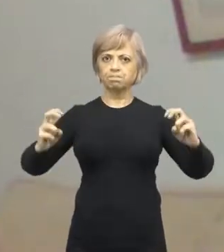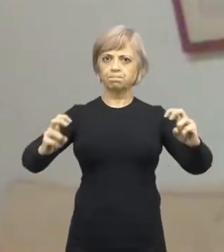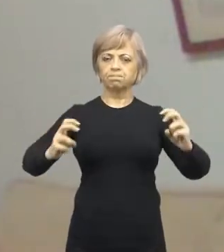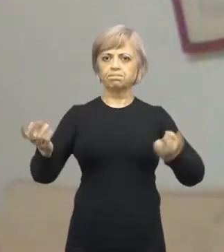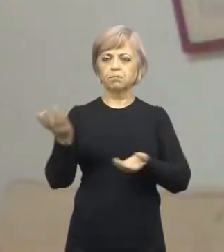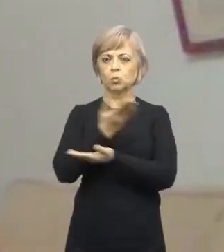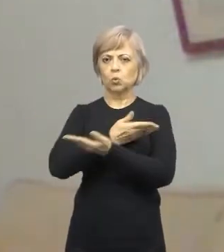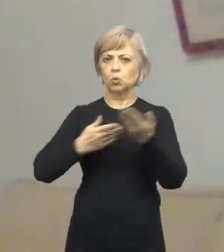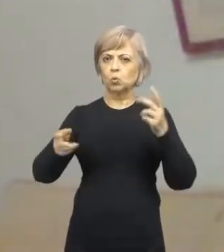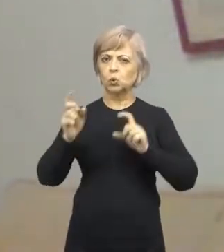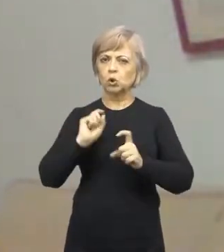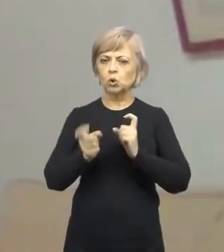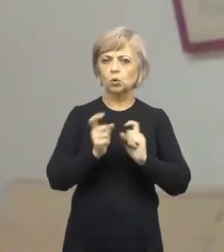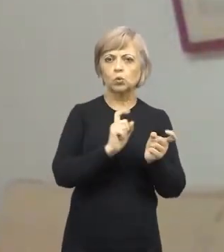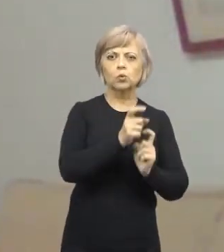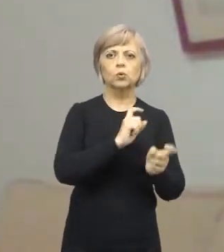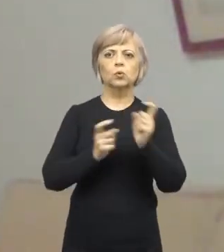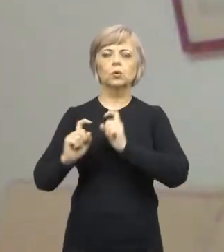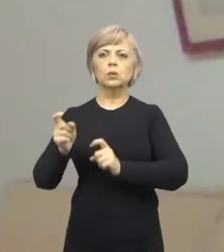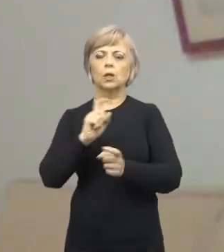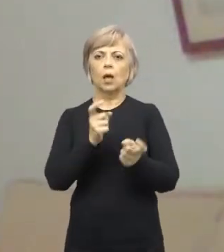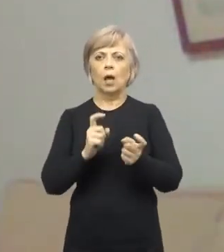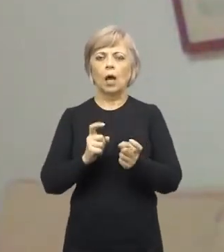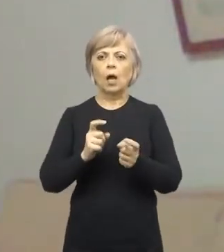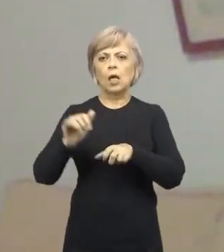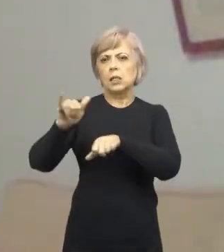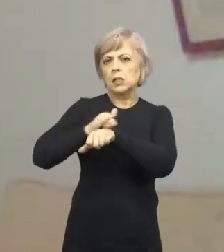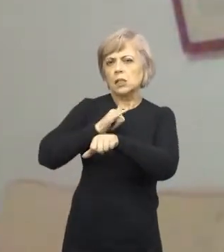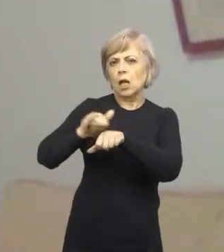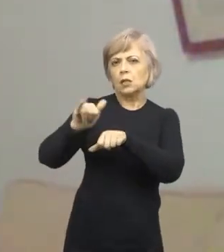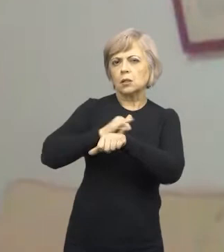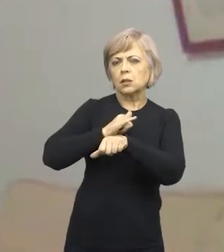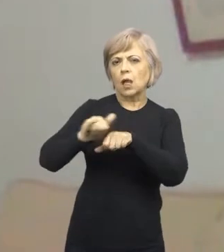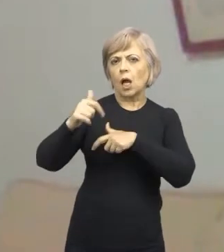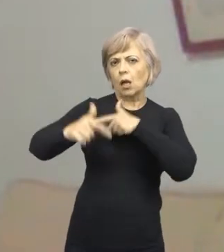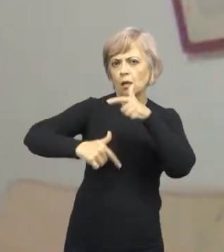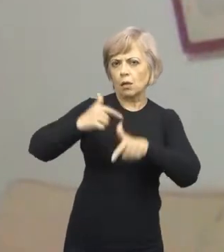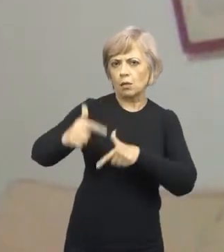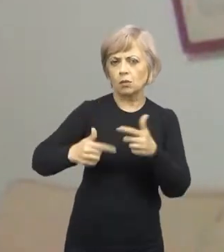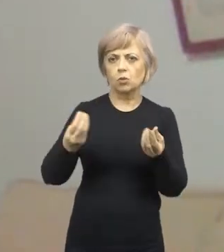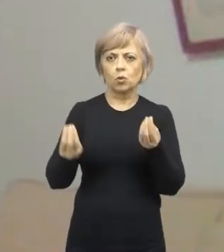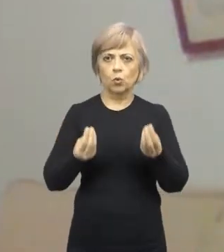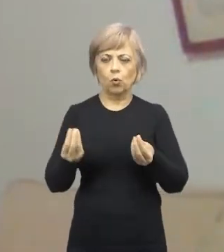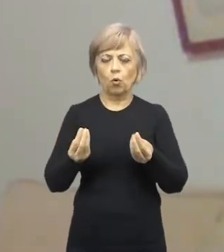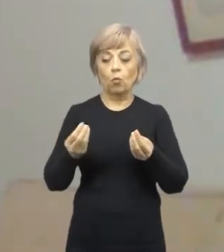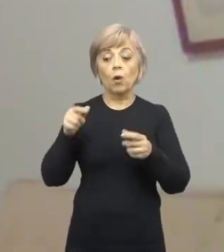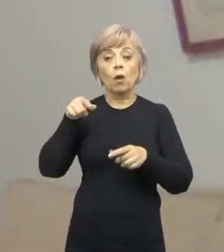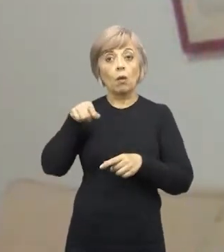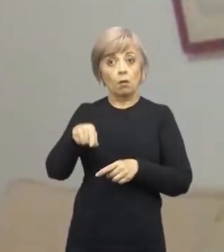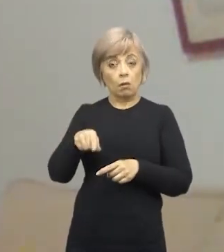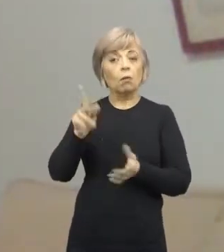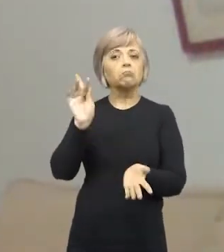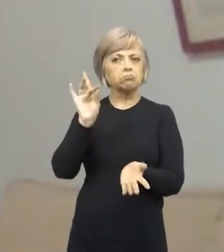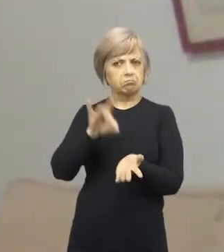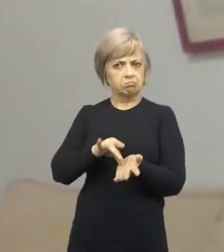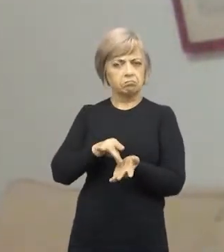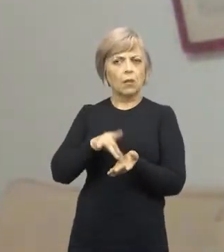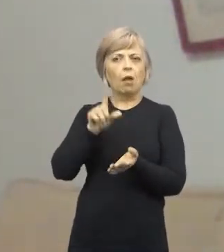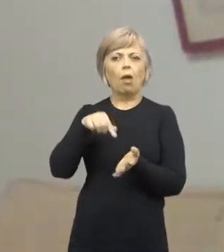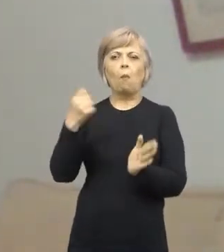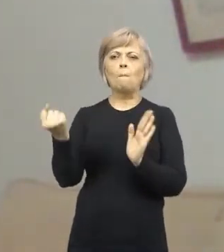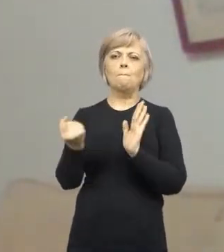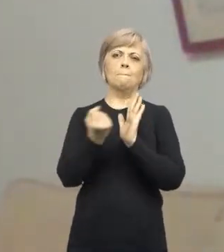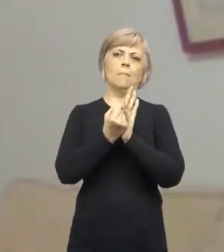impressões, estudarem estratégias de atuação e foi realmente um